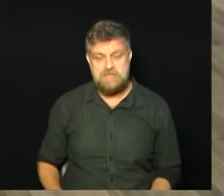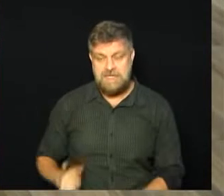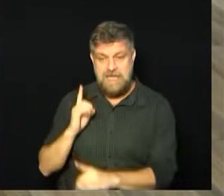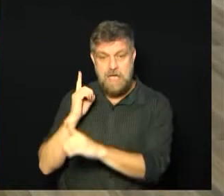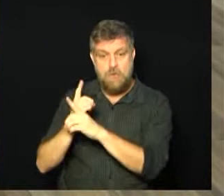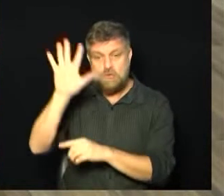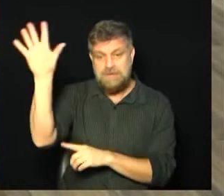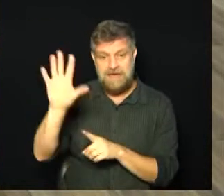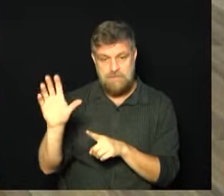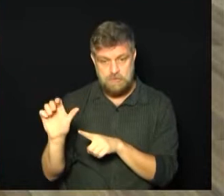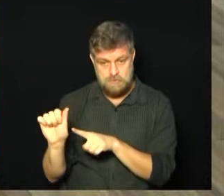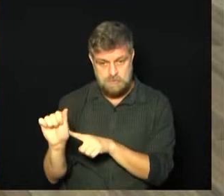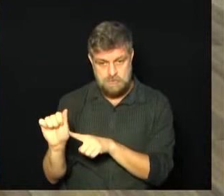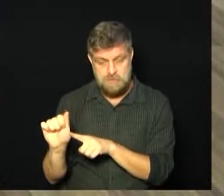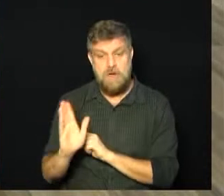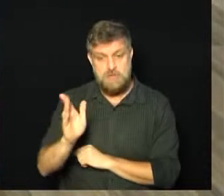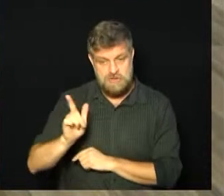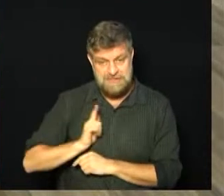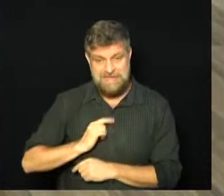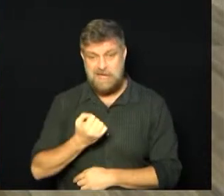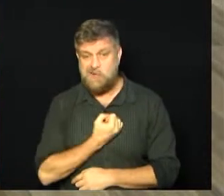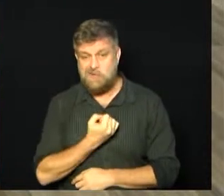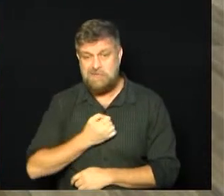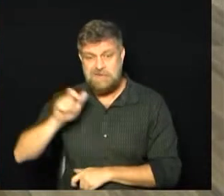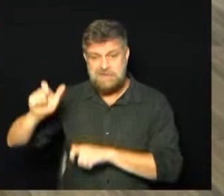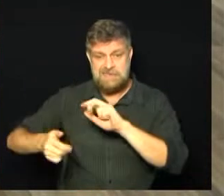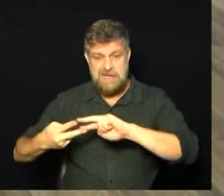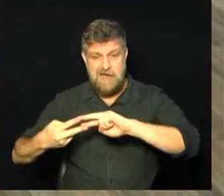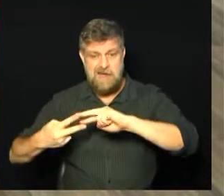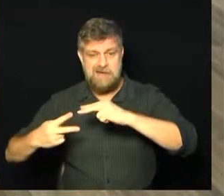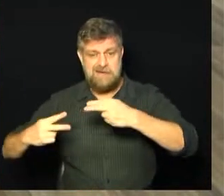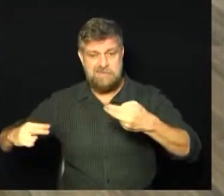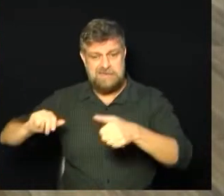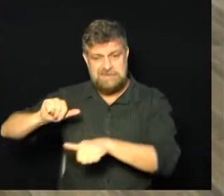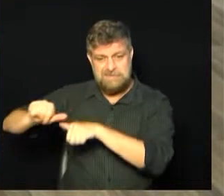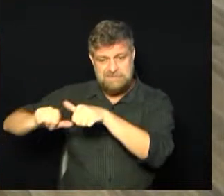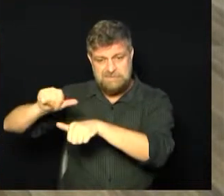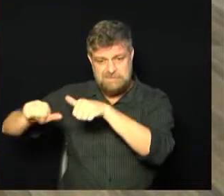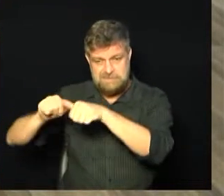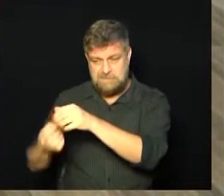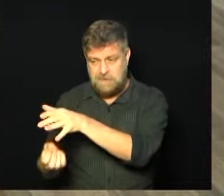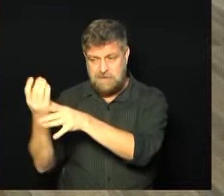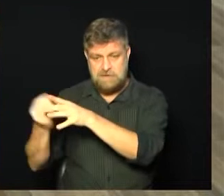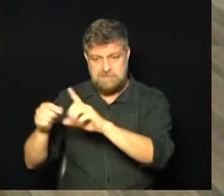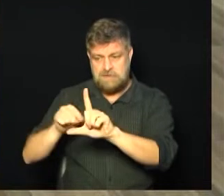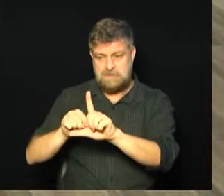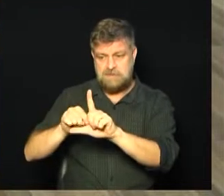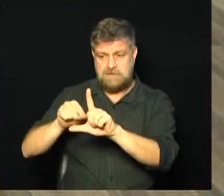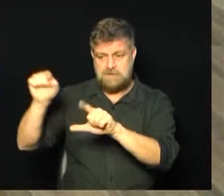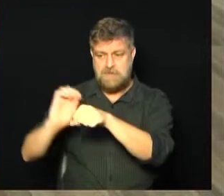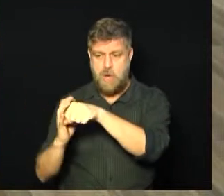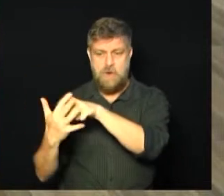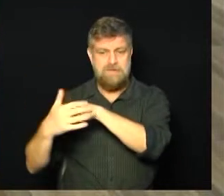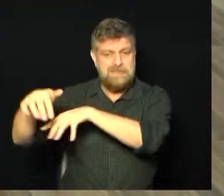África do Sul, né, com um número extremamente alto de mutações, o que pode levar a novas ondas da Covid-19. O